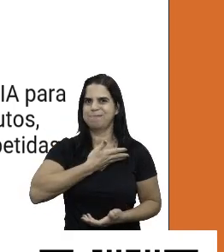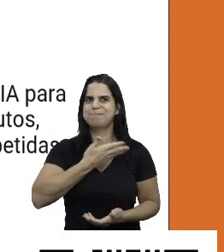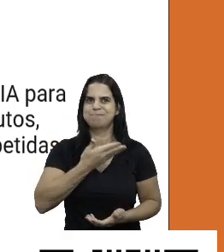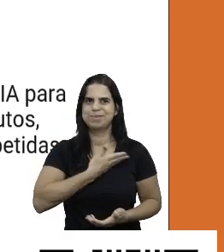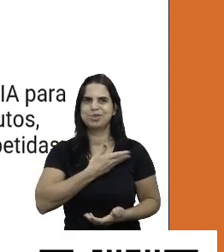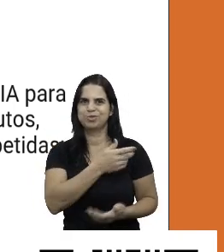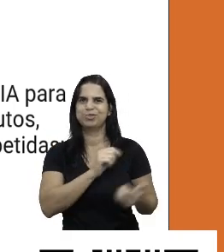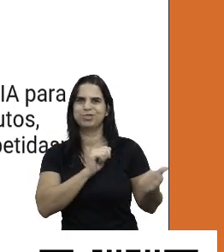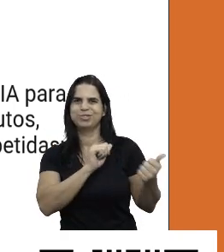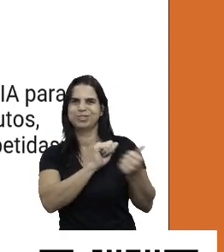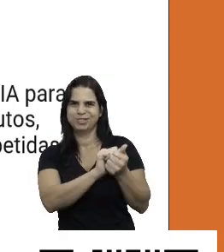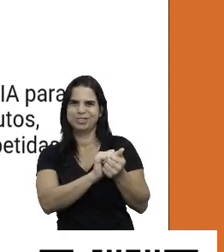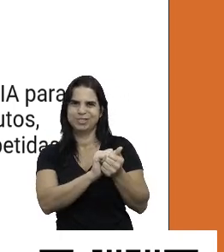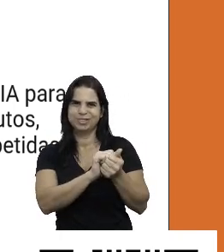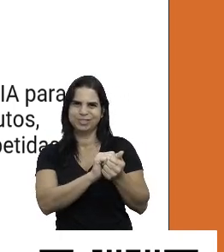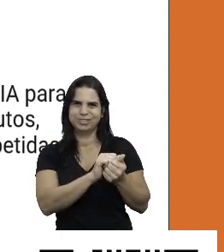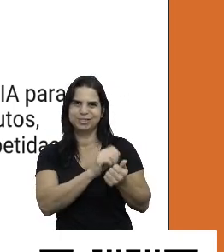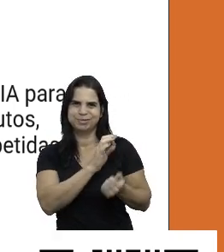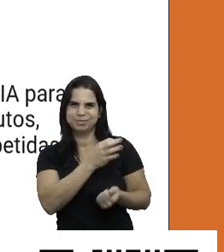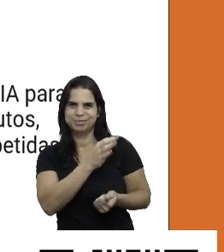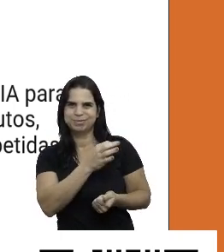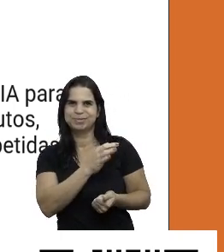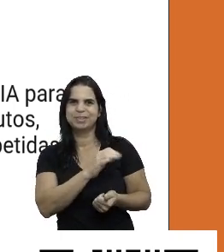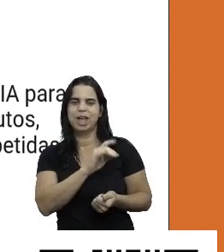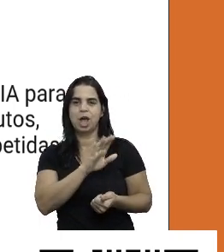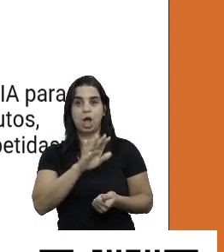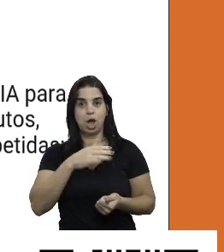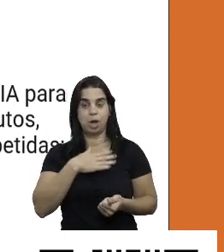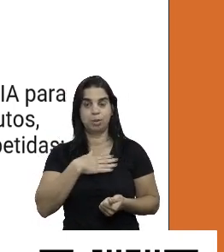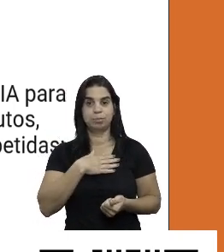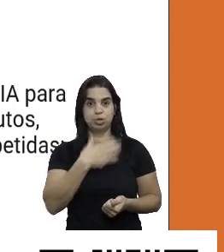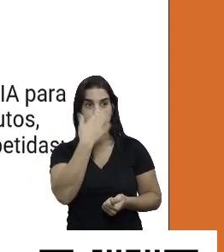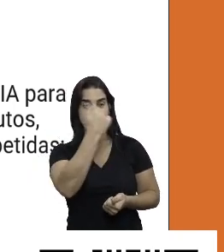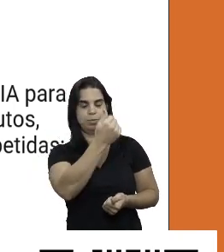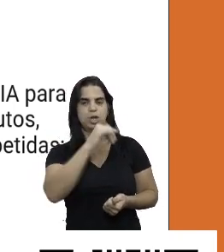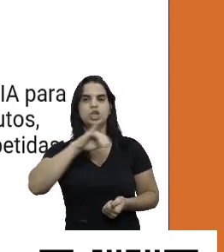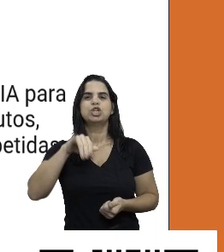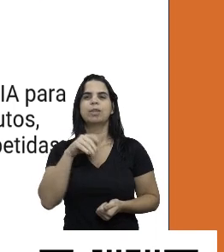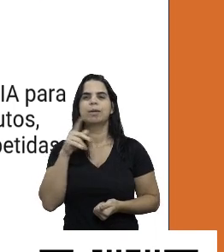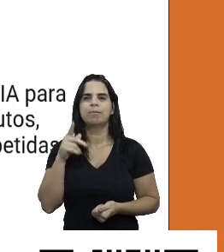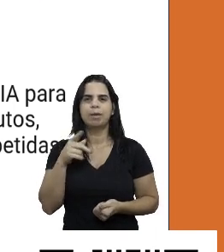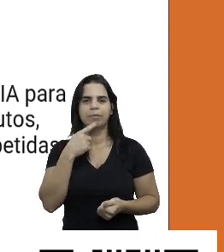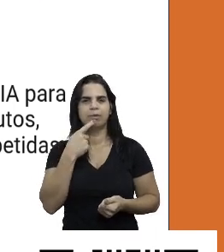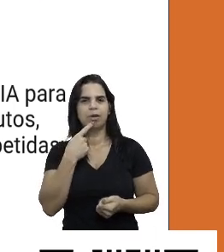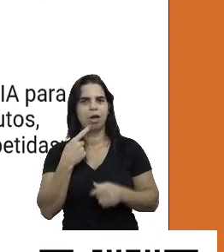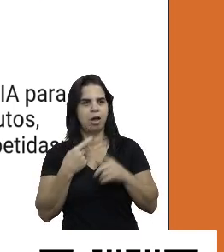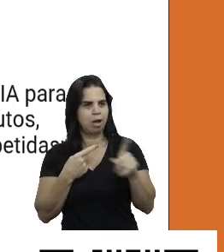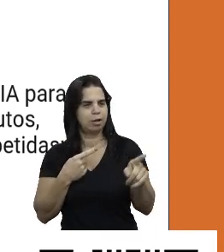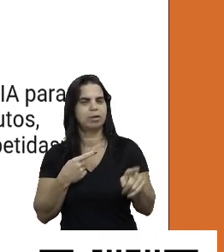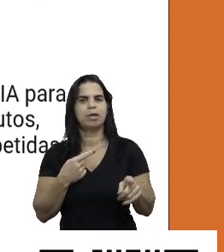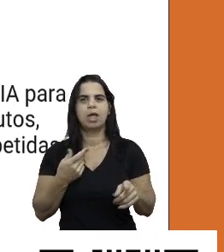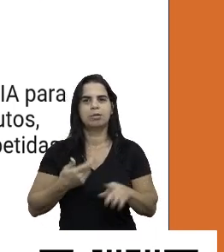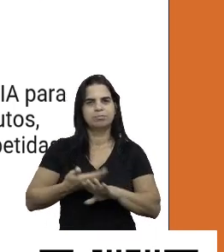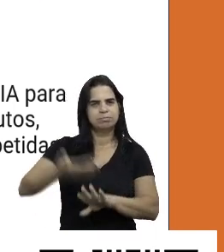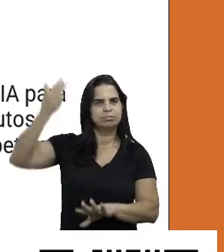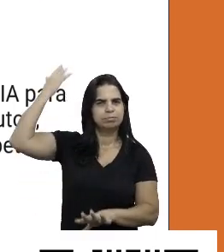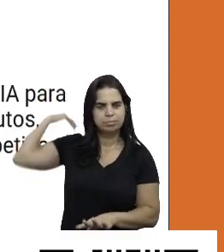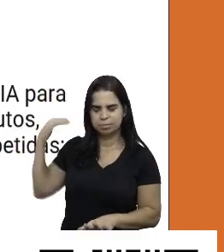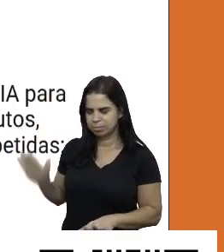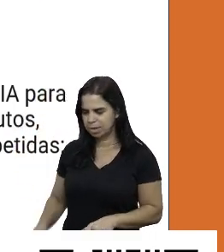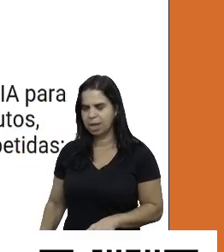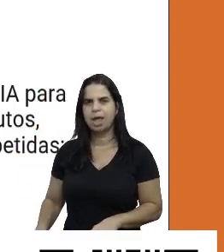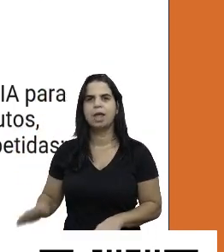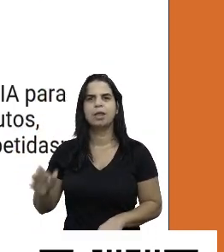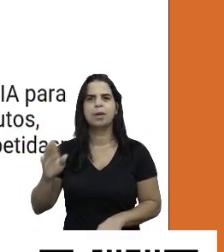meu tá aqui né magrão e ele falava assim ele fala JP ele me convidou para ir trabalhar com ele né e ele fala assim ó cara quando eu era pequeno em